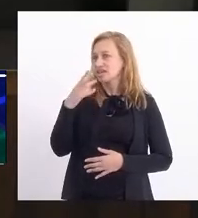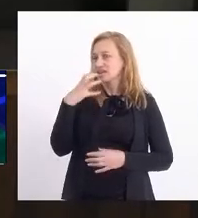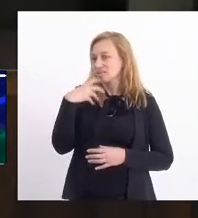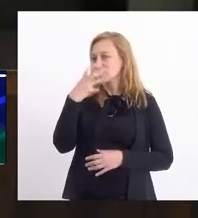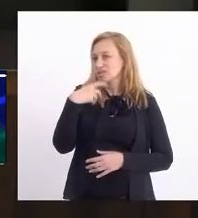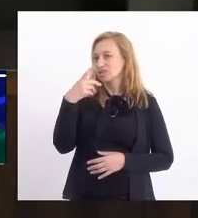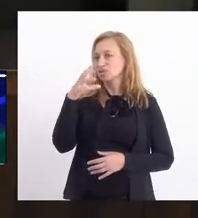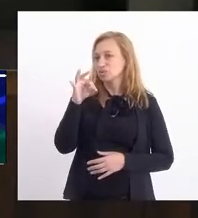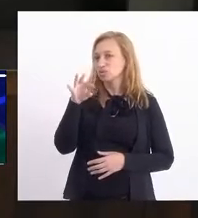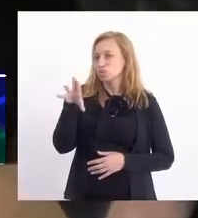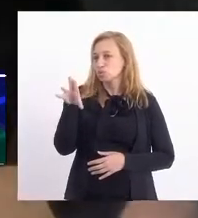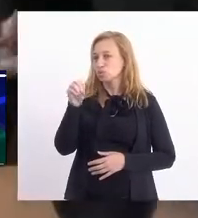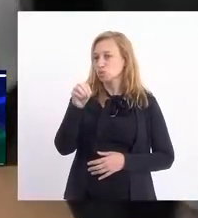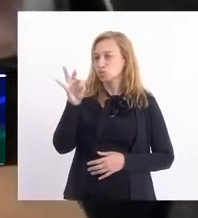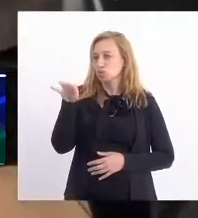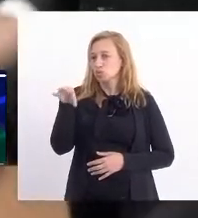Bahia.